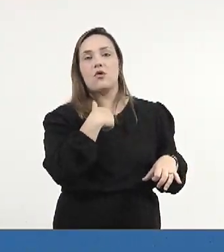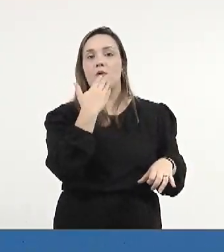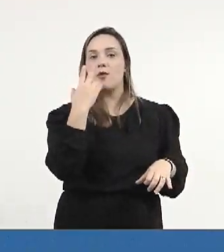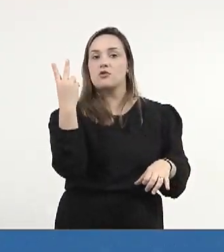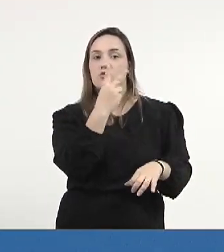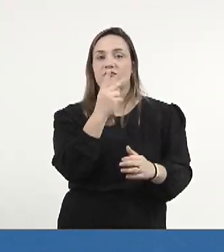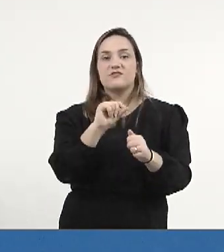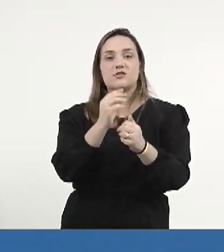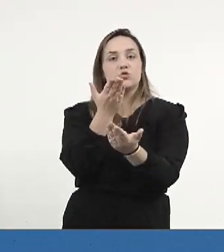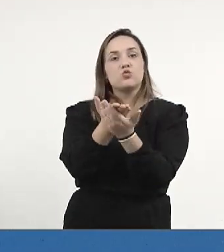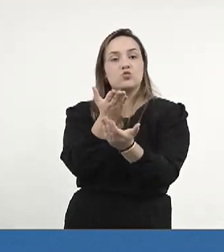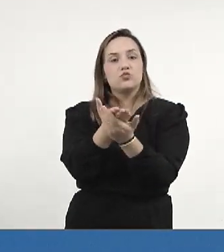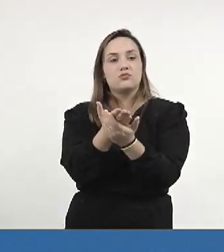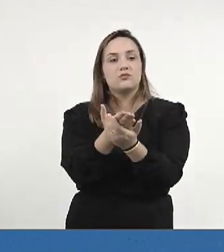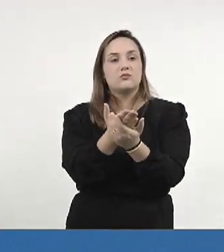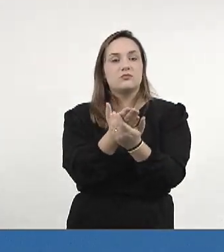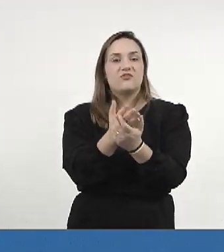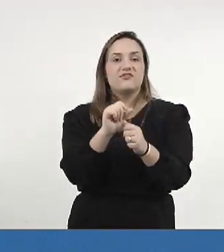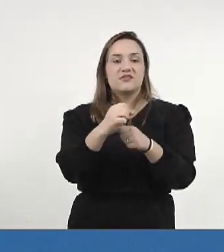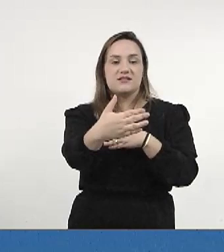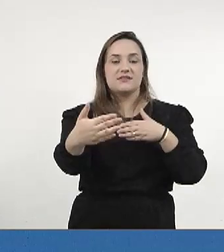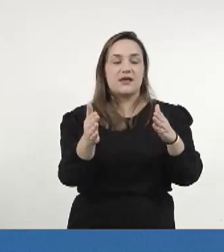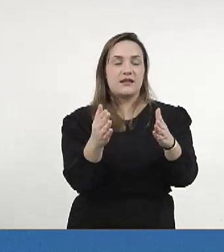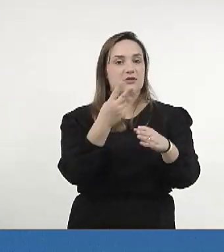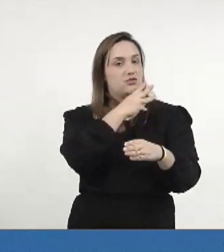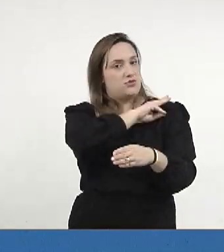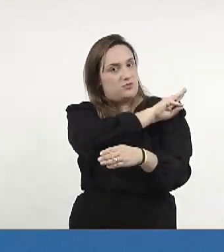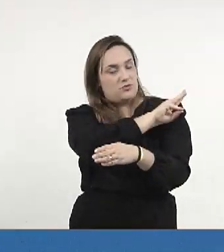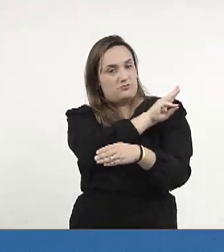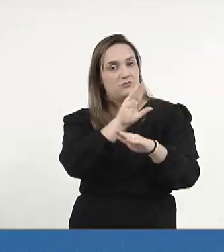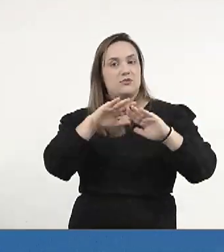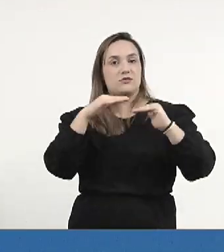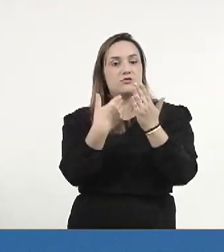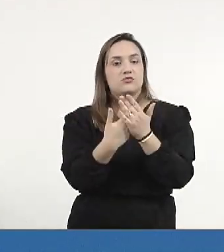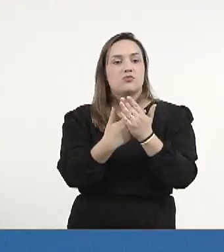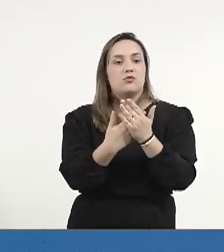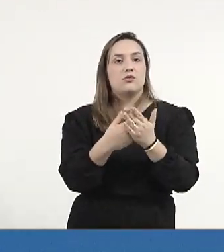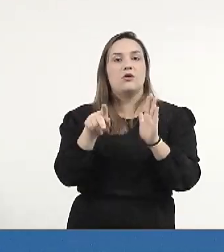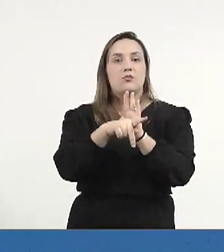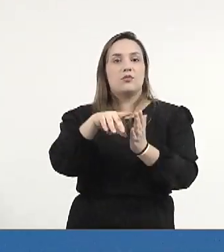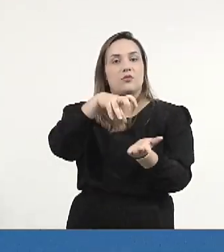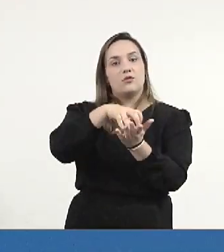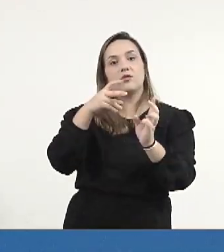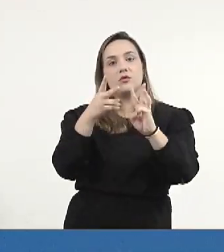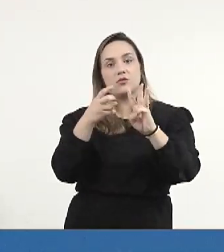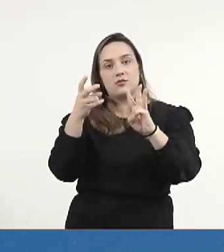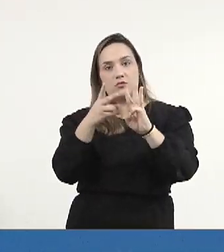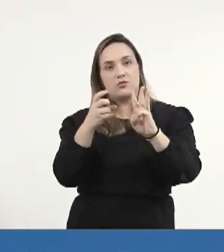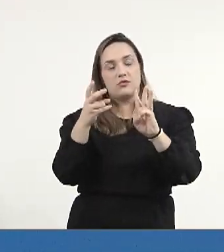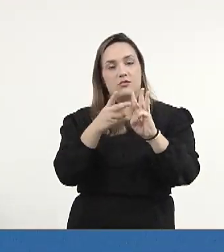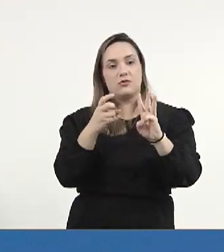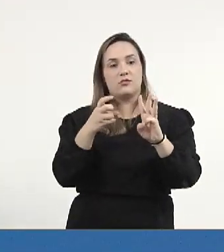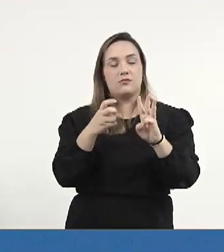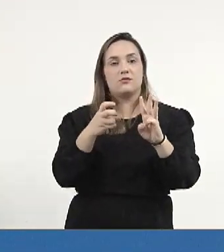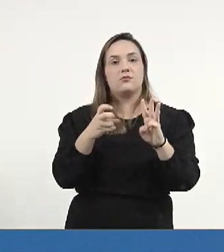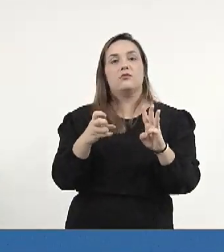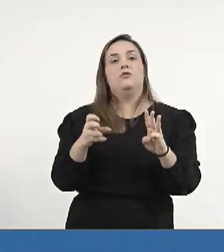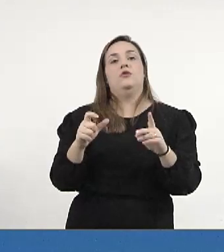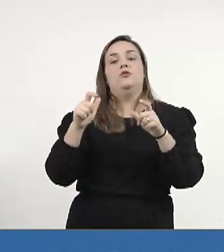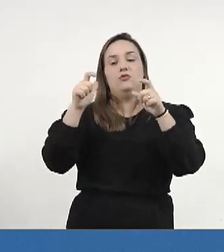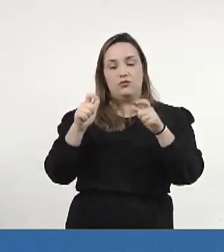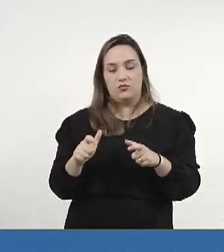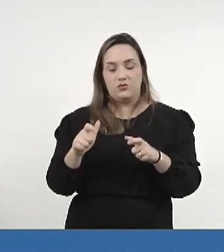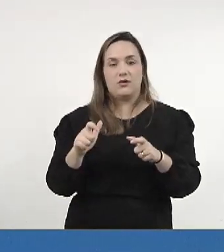que viabiliza a implantação de turmas de ensino médio na escola da aldeia Córrego Douro, localizada na terra indígena